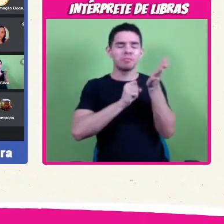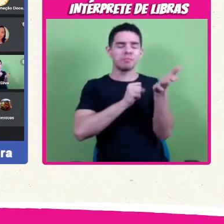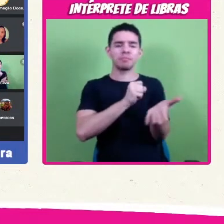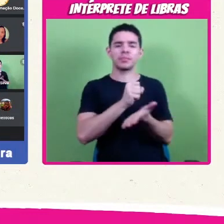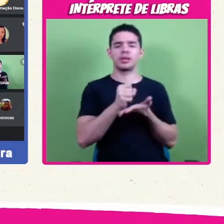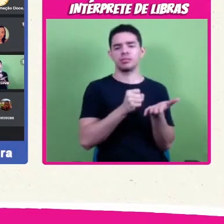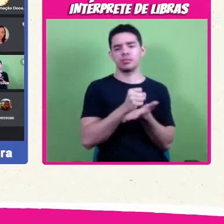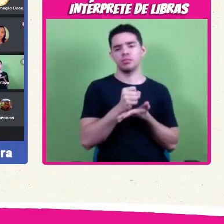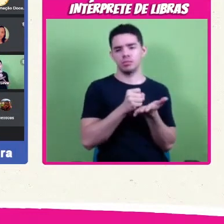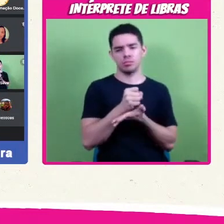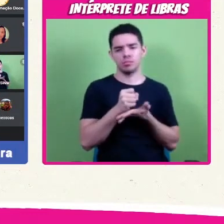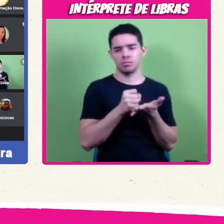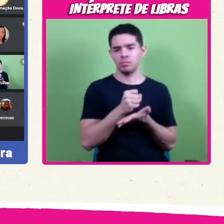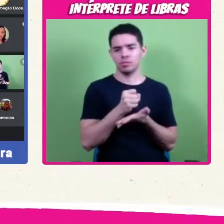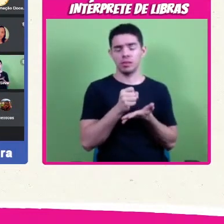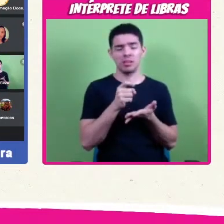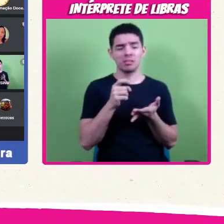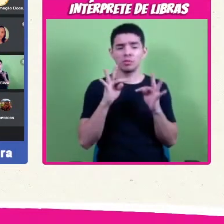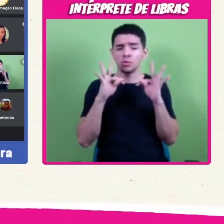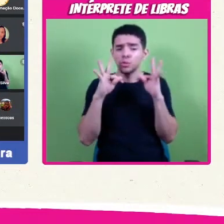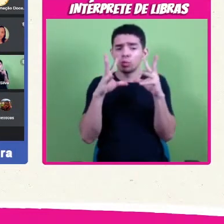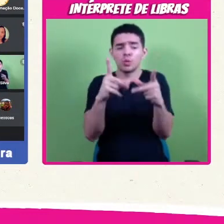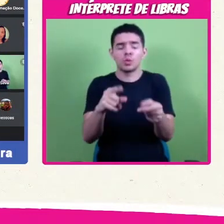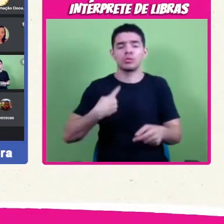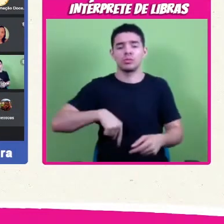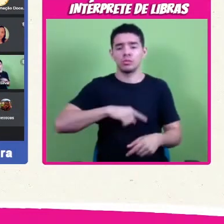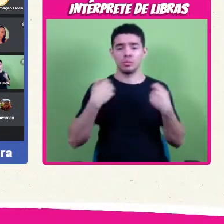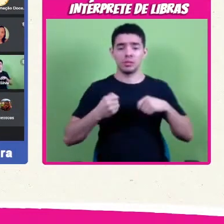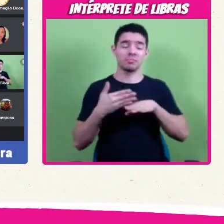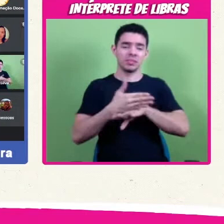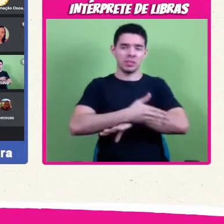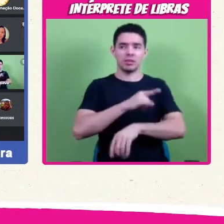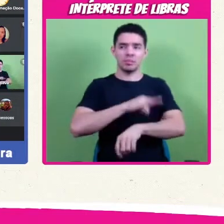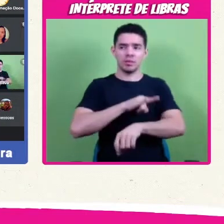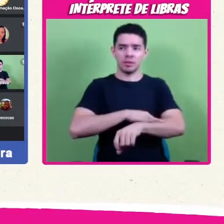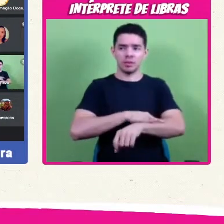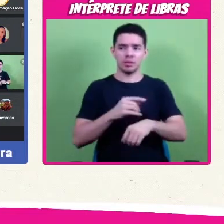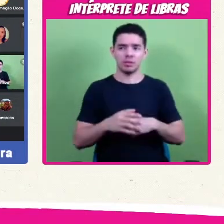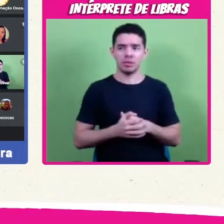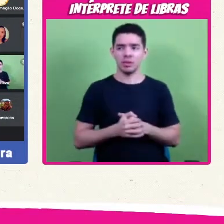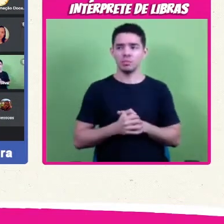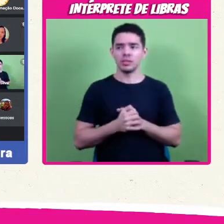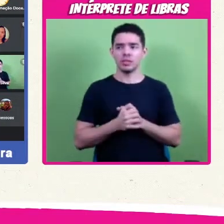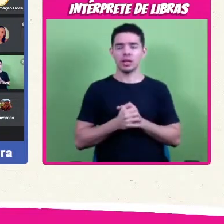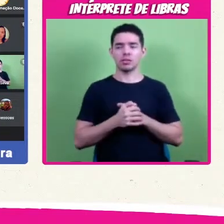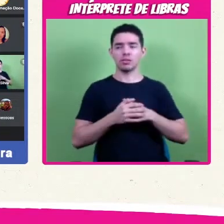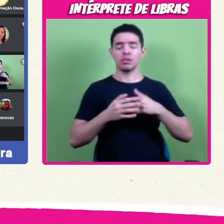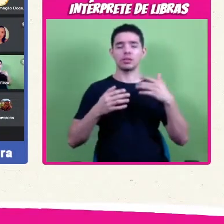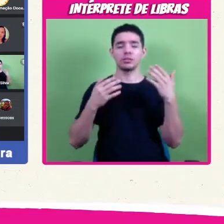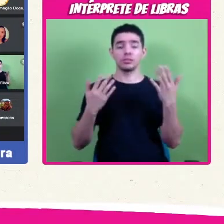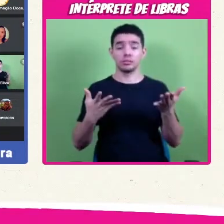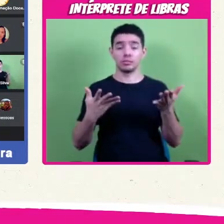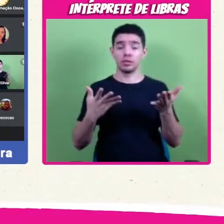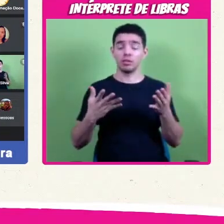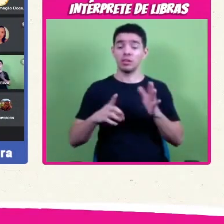é fisiológico, todos nós precisamos ir ao banheiro. E a não ida ao banheiro, a negação desse